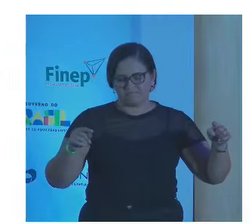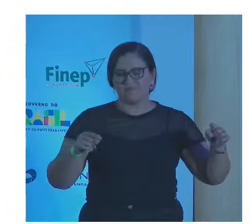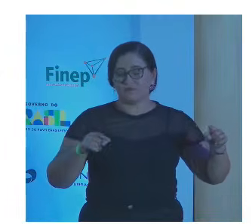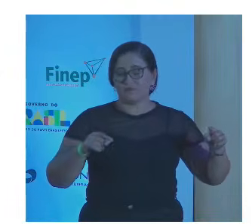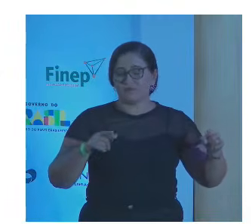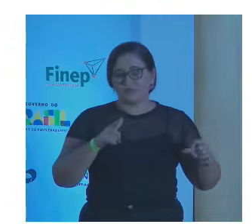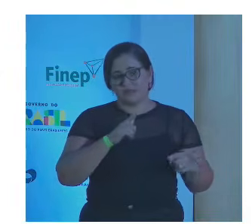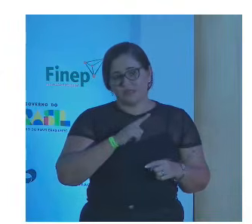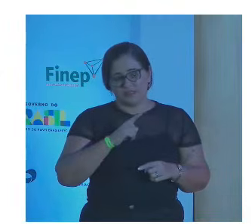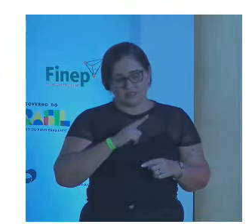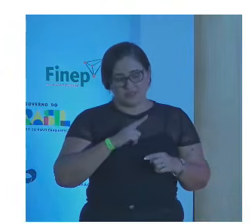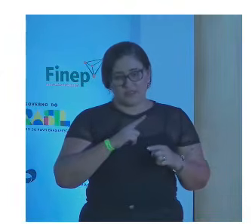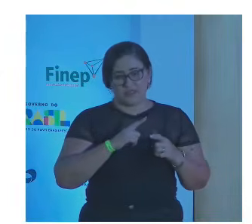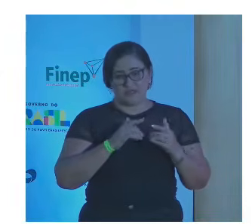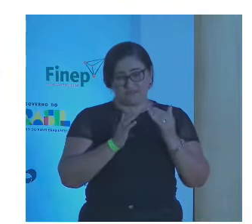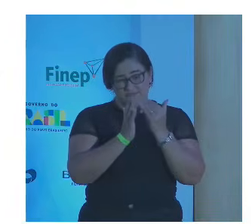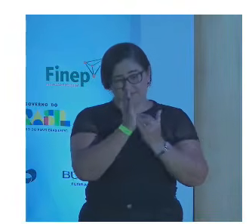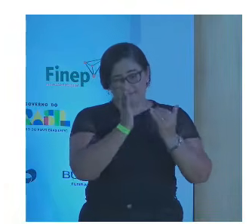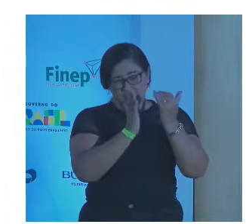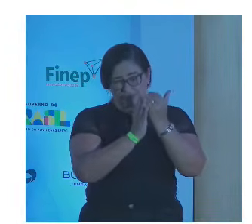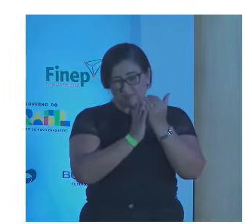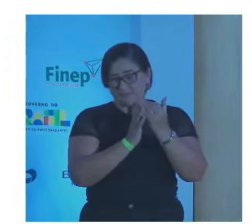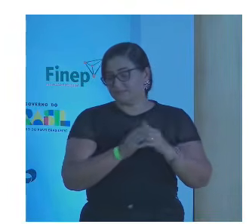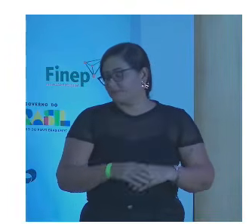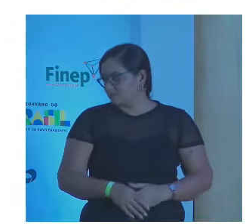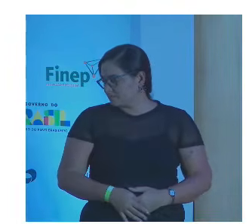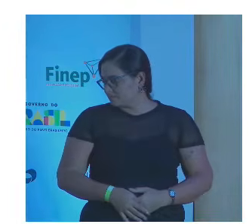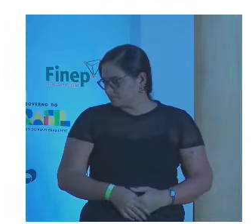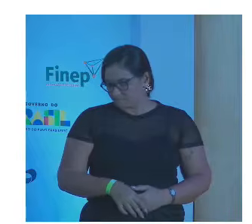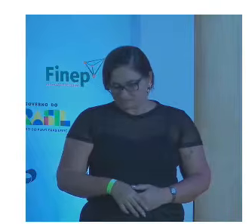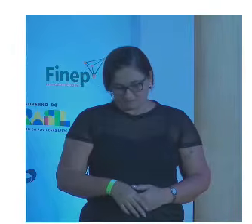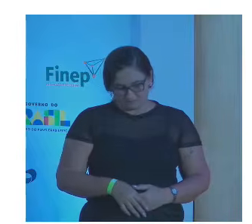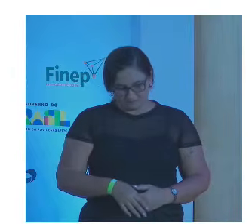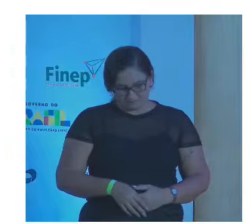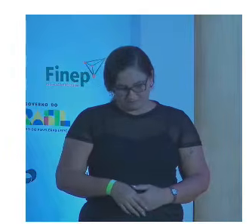está ficando mais extrema, né?